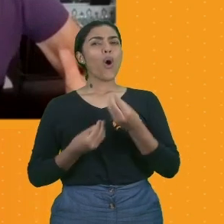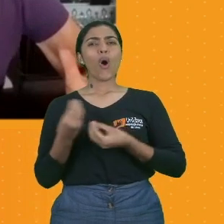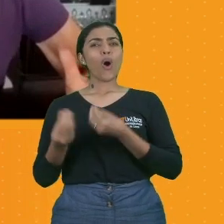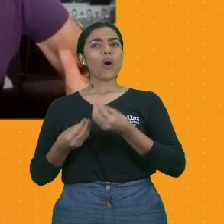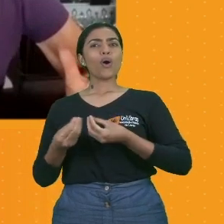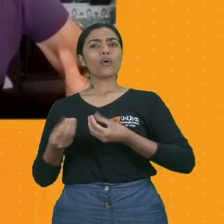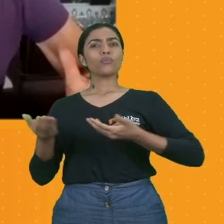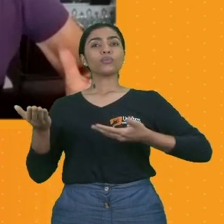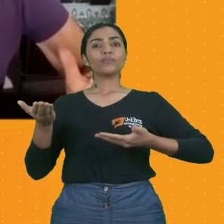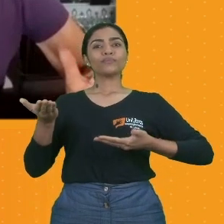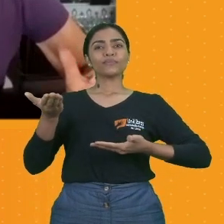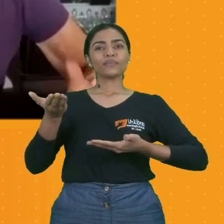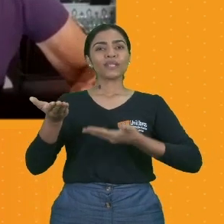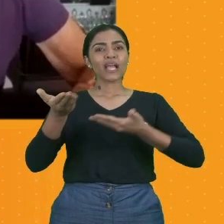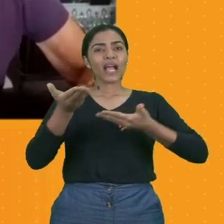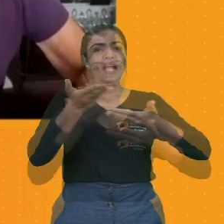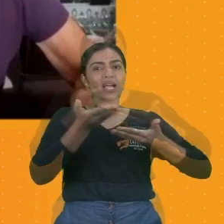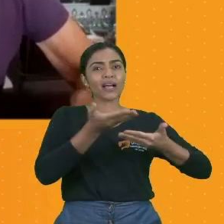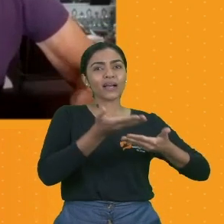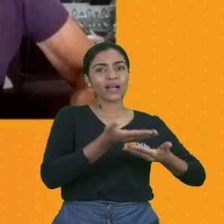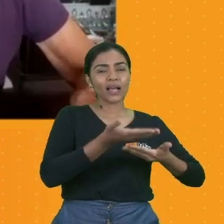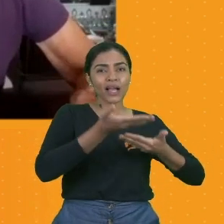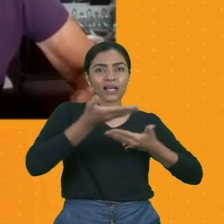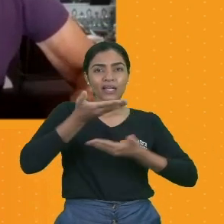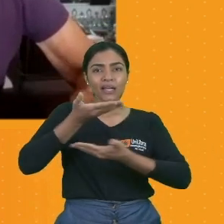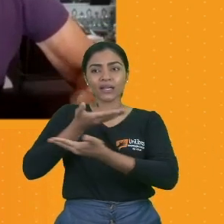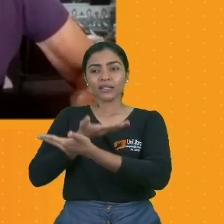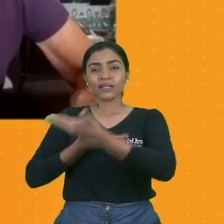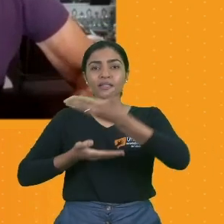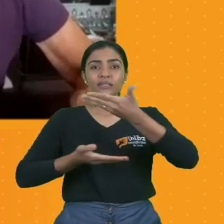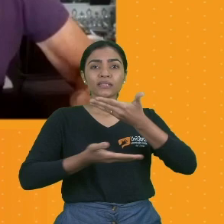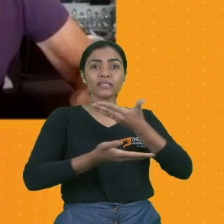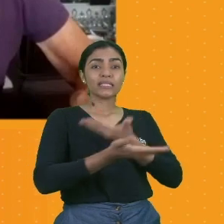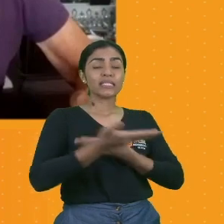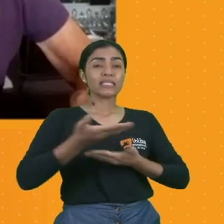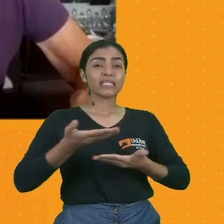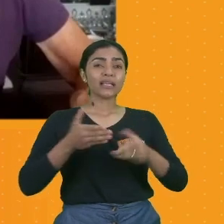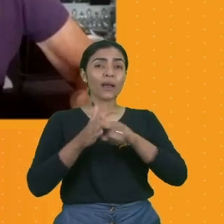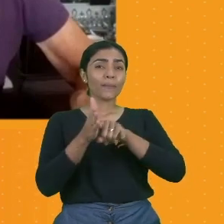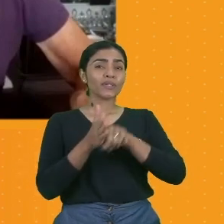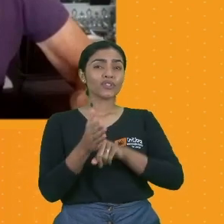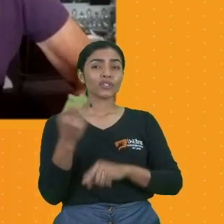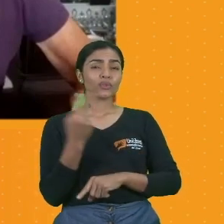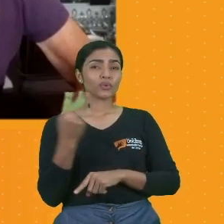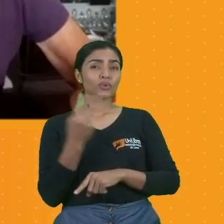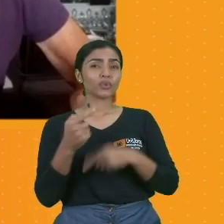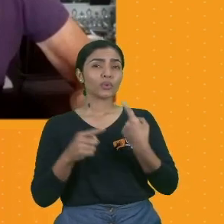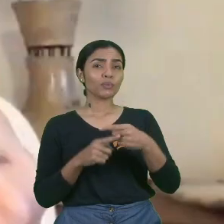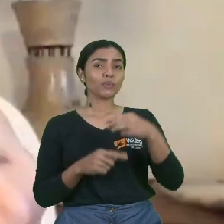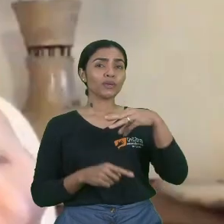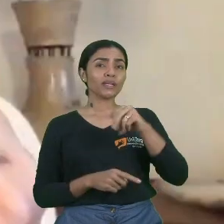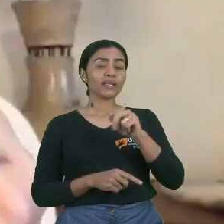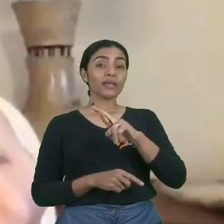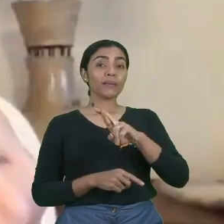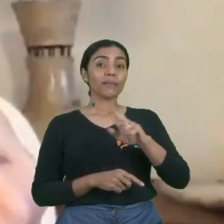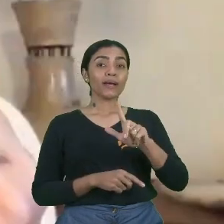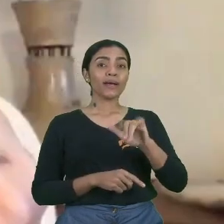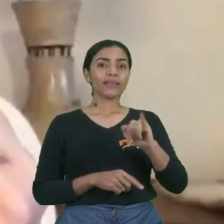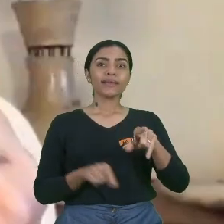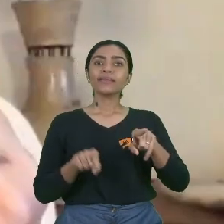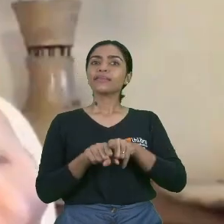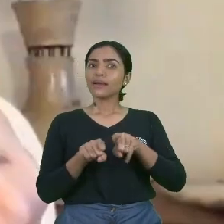transição dessas duas pesquisadoras porque Marli também passou por isso essa transição